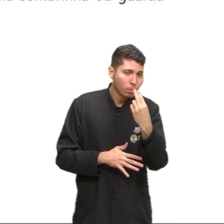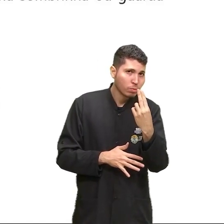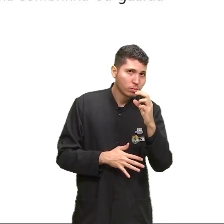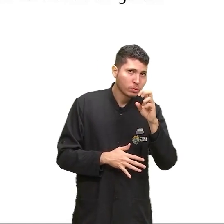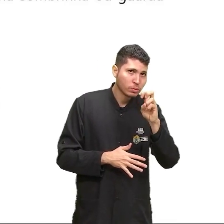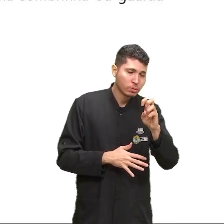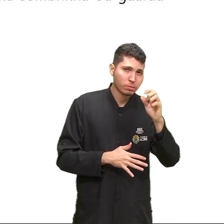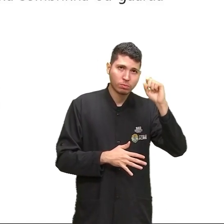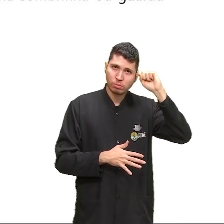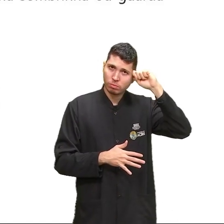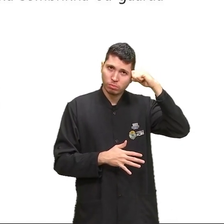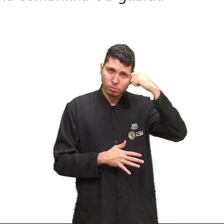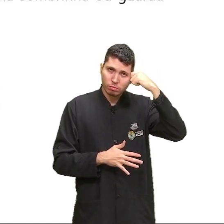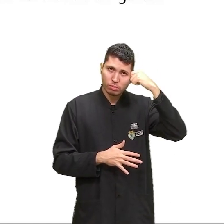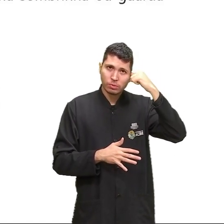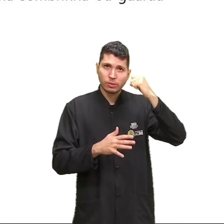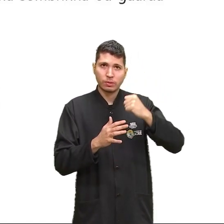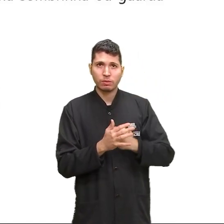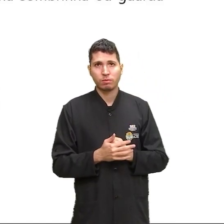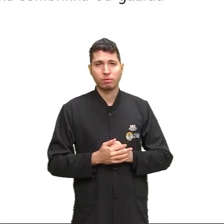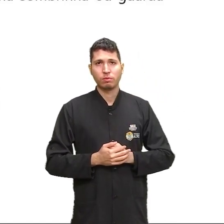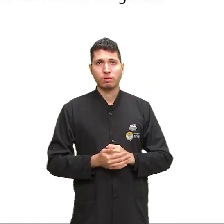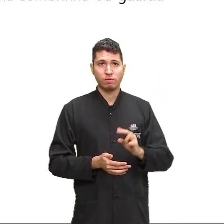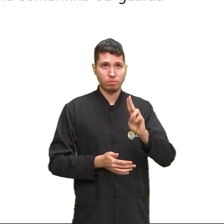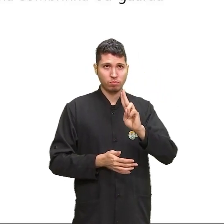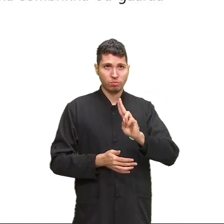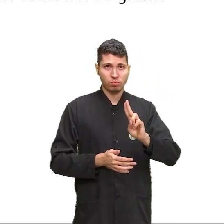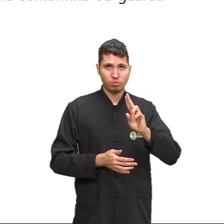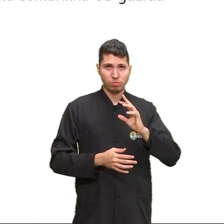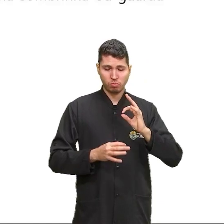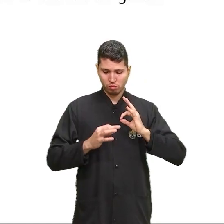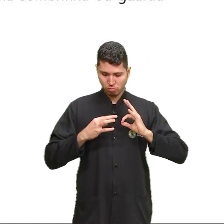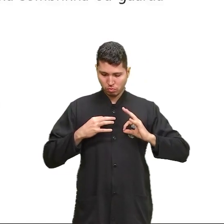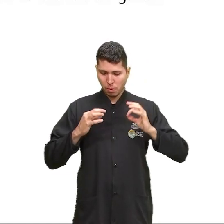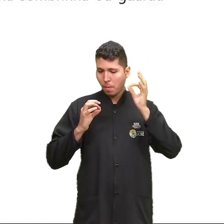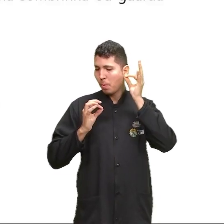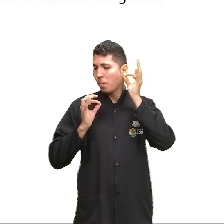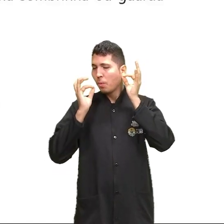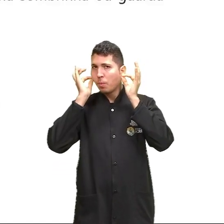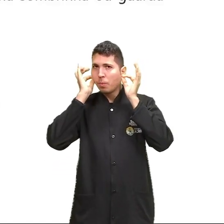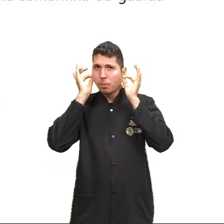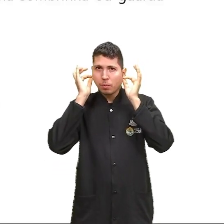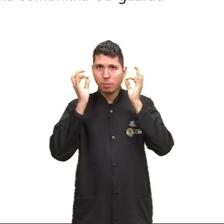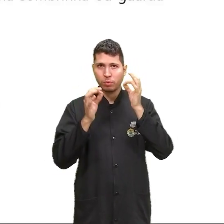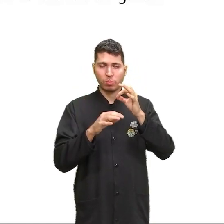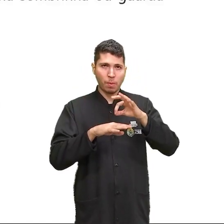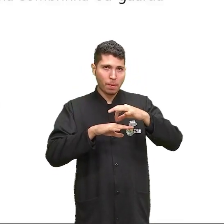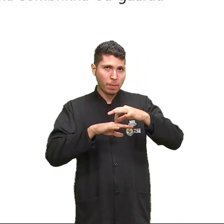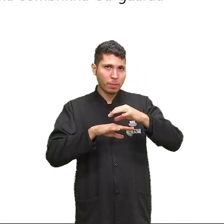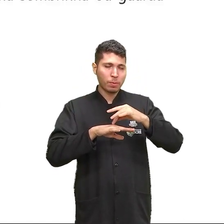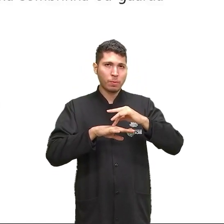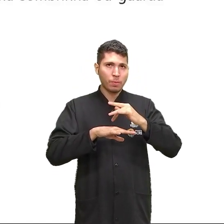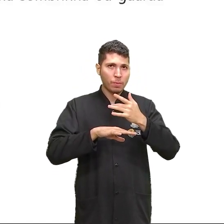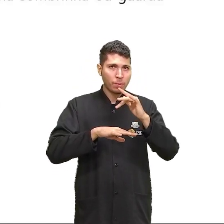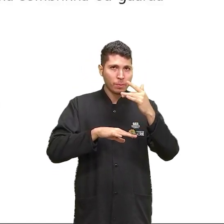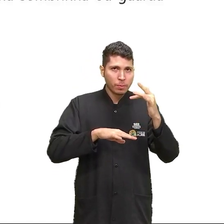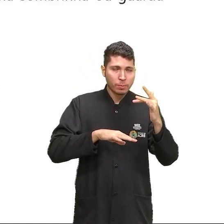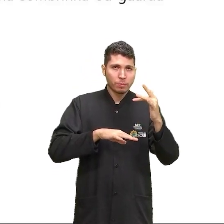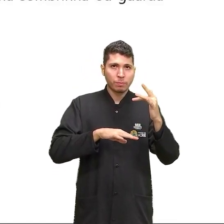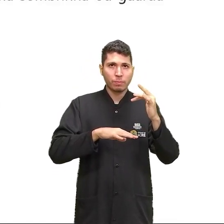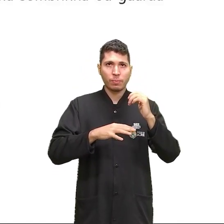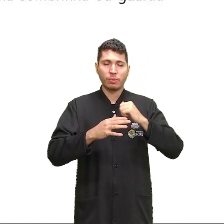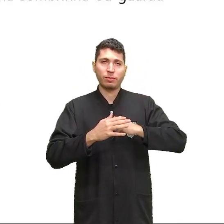indumentadas com asseio. Elas vão enfeitadas com muitos colares e brincos de ouro. Outras são levadas em uma